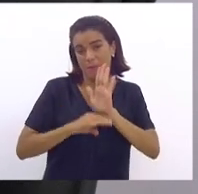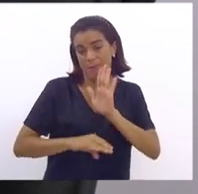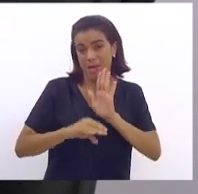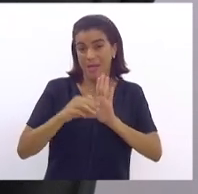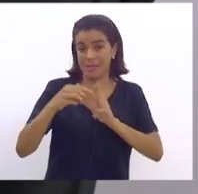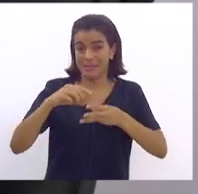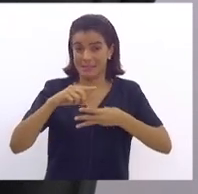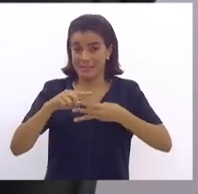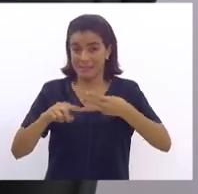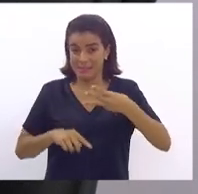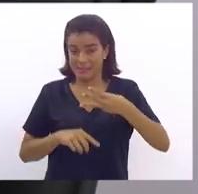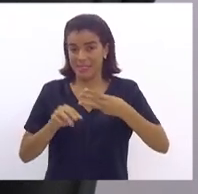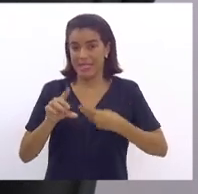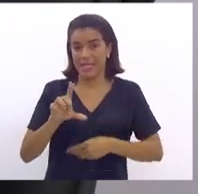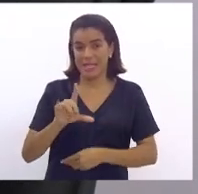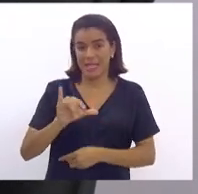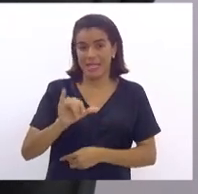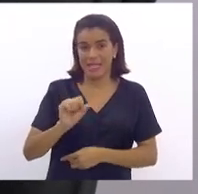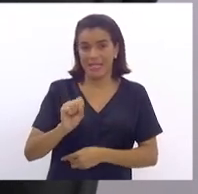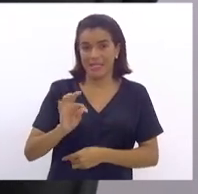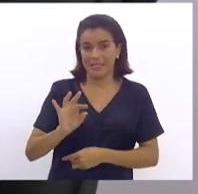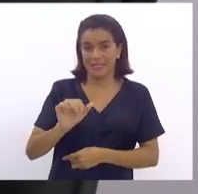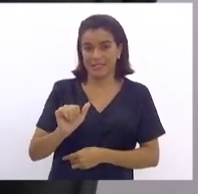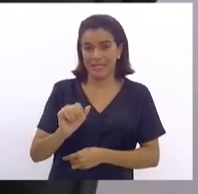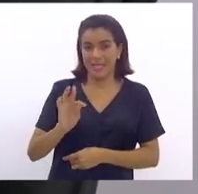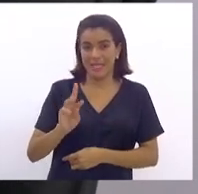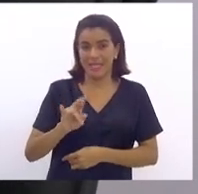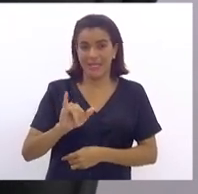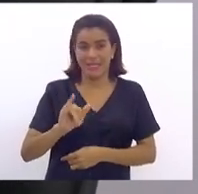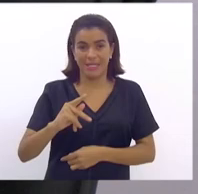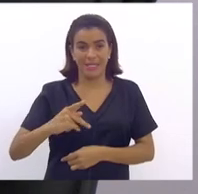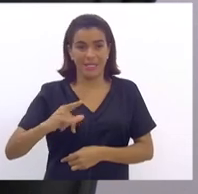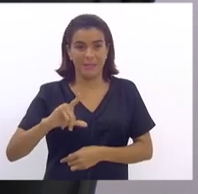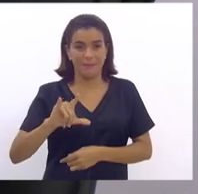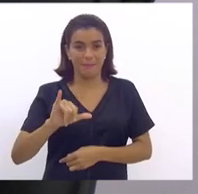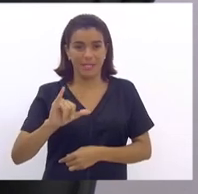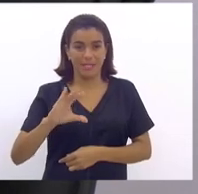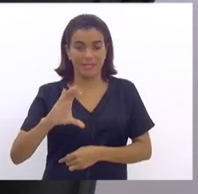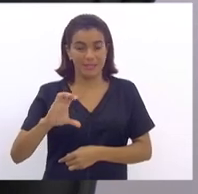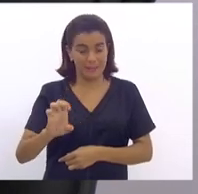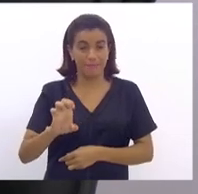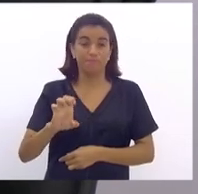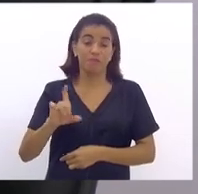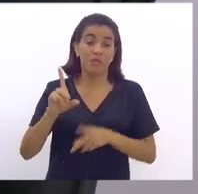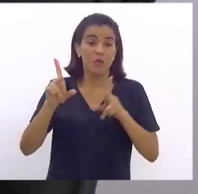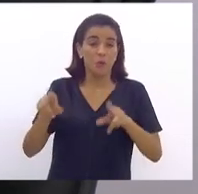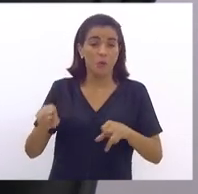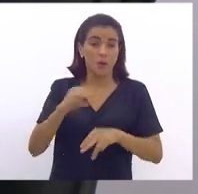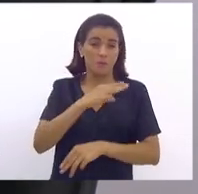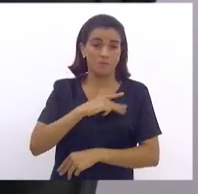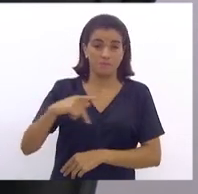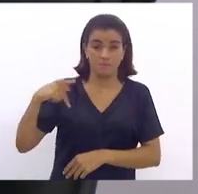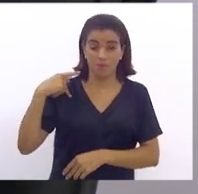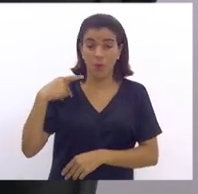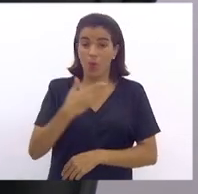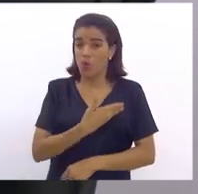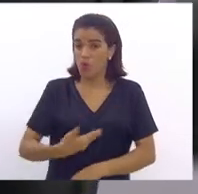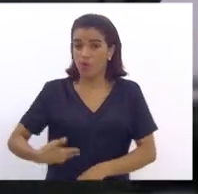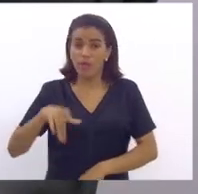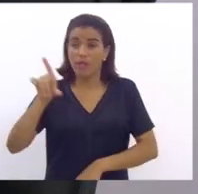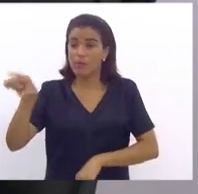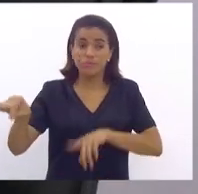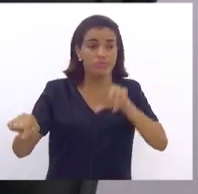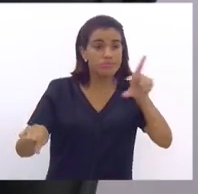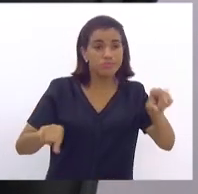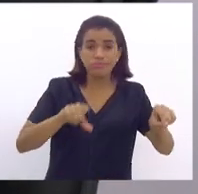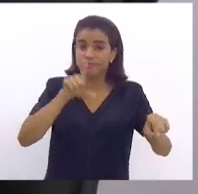a lista tríplice no estado do Rio de Janeiro. E assim como fez no Ministério Público, o governador nomeia quem quiser. É o que